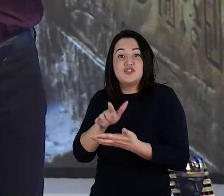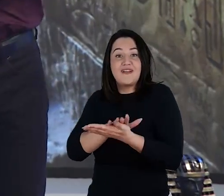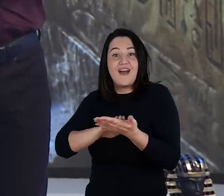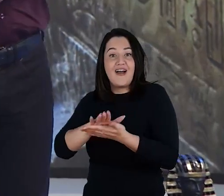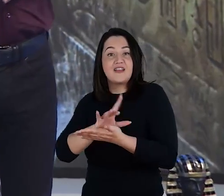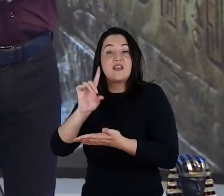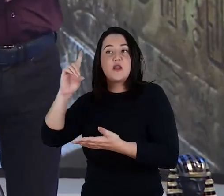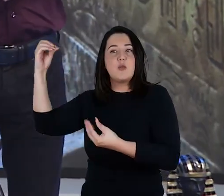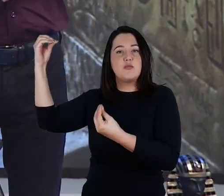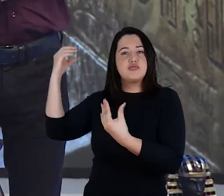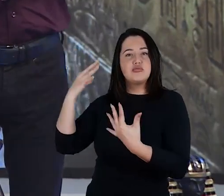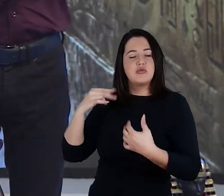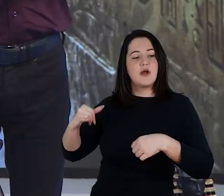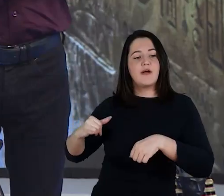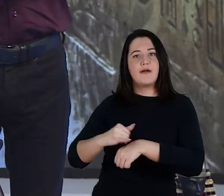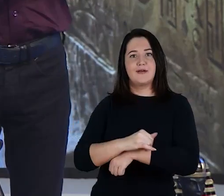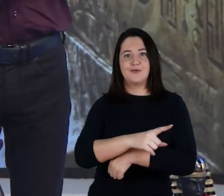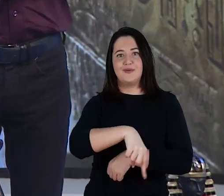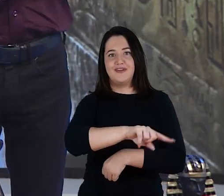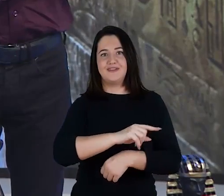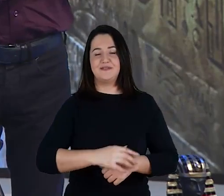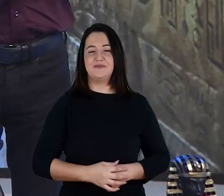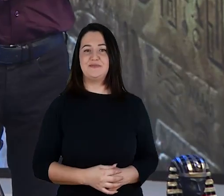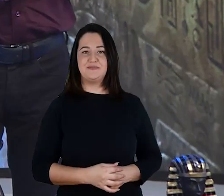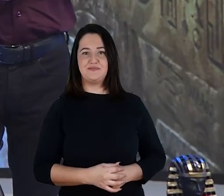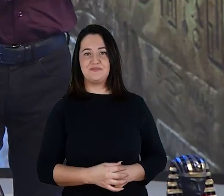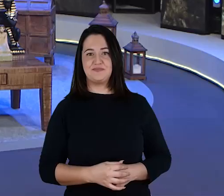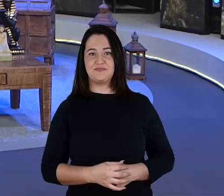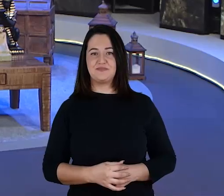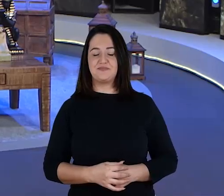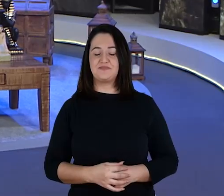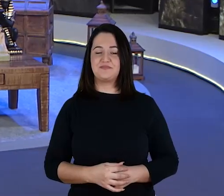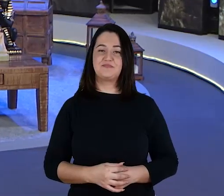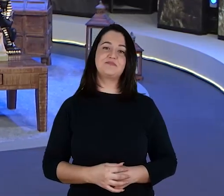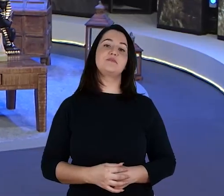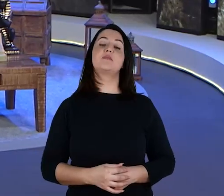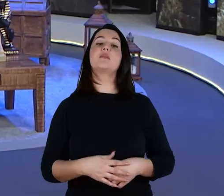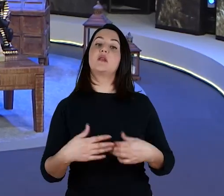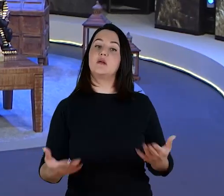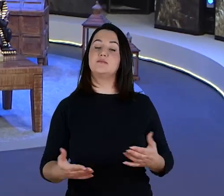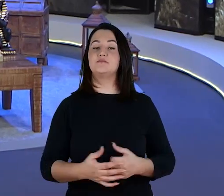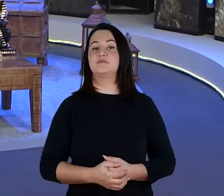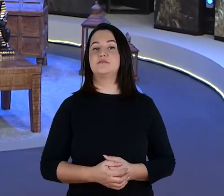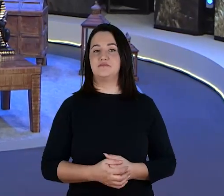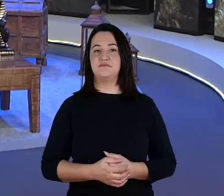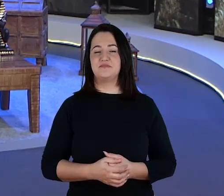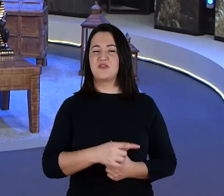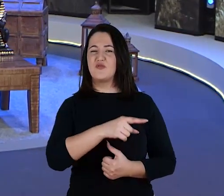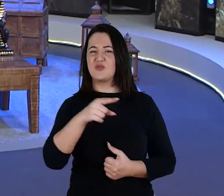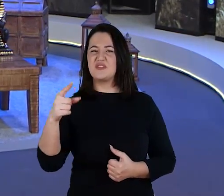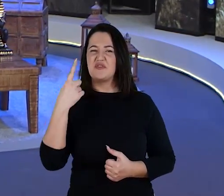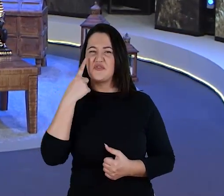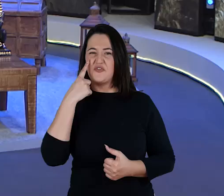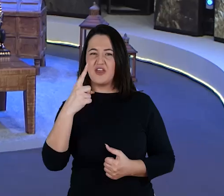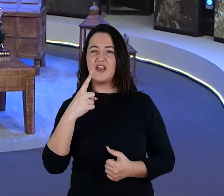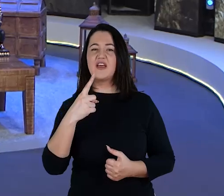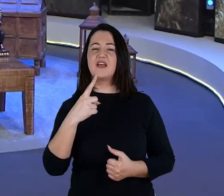heteus para lutarem em sua direção. Bom, como você vê, com